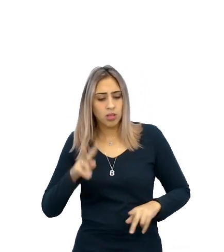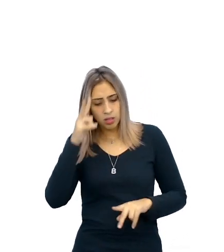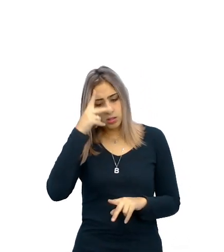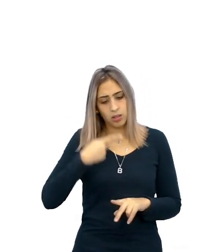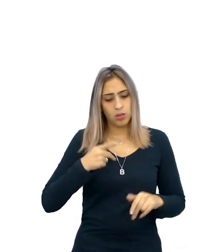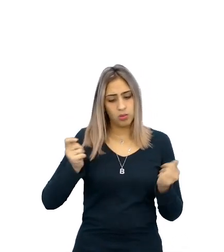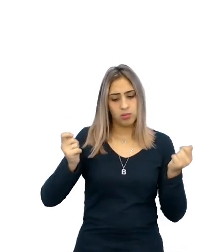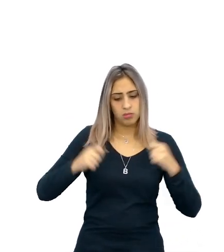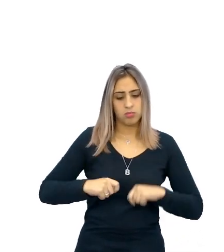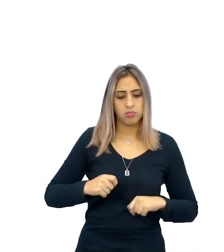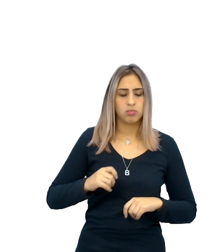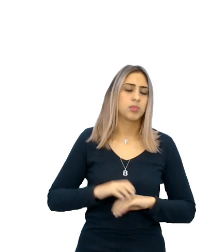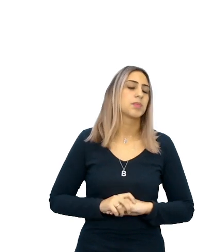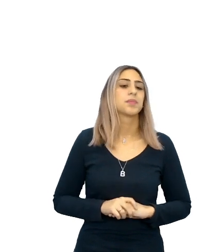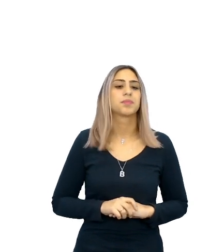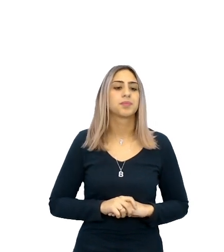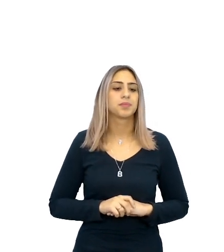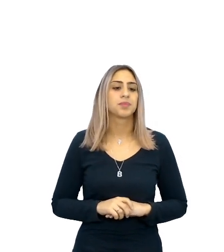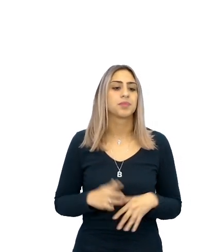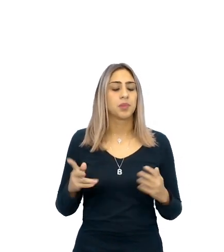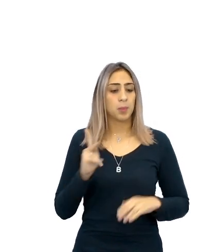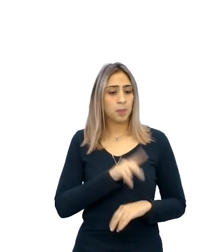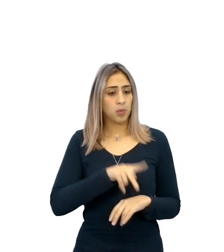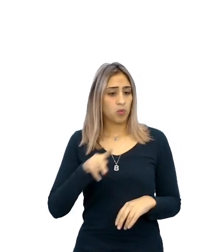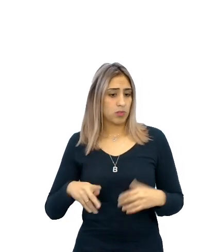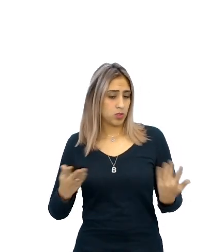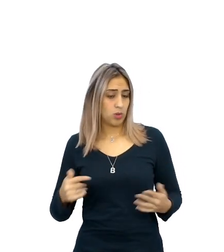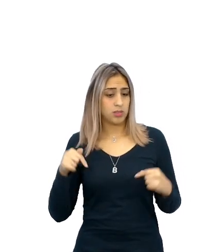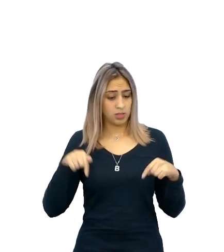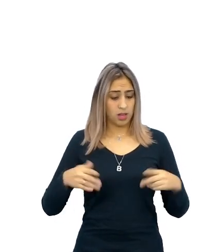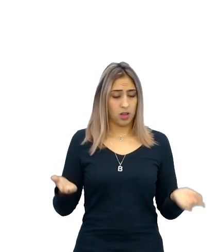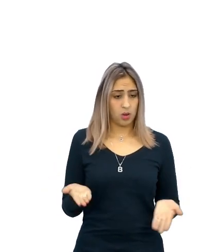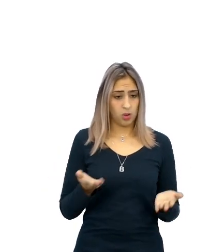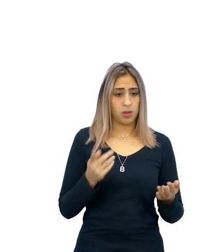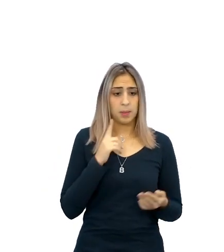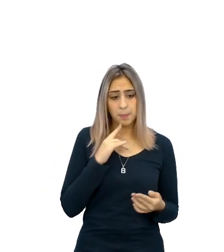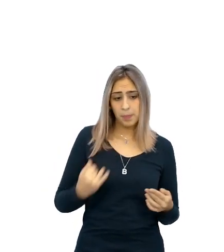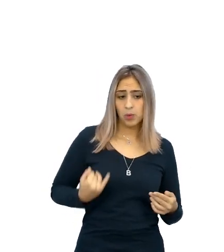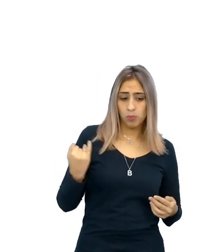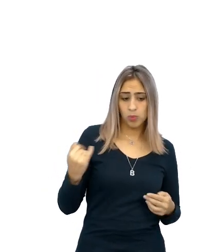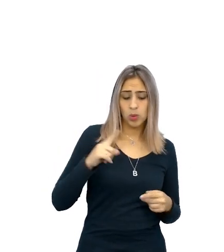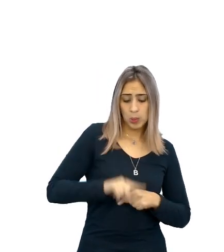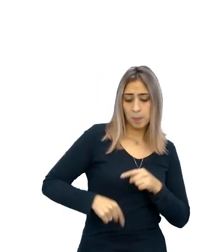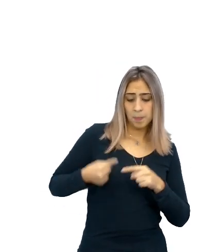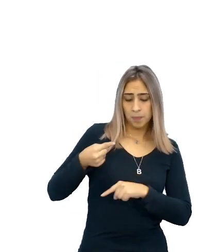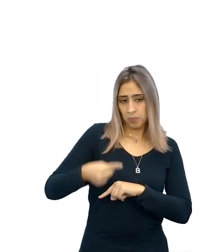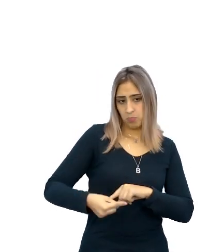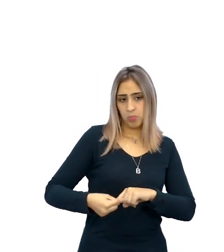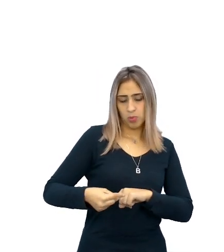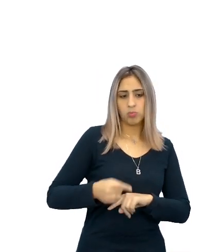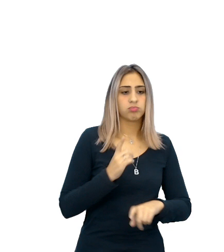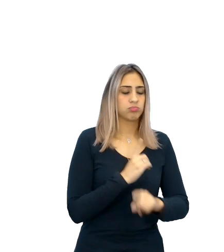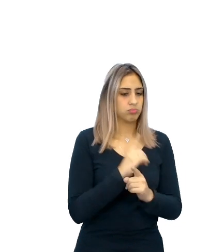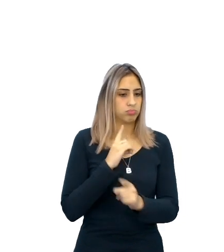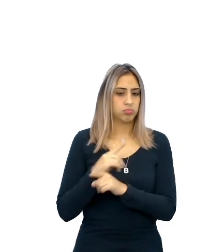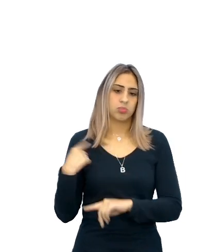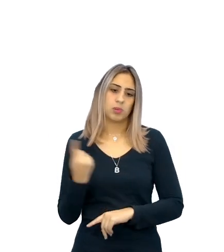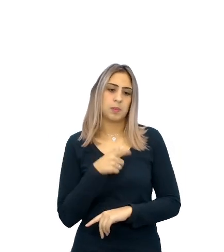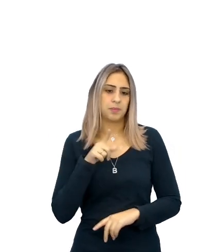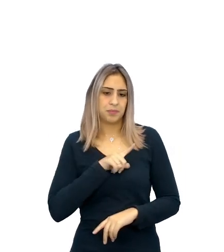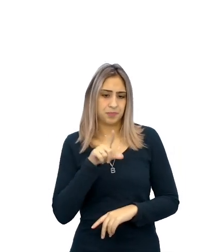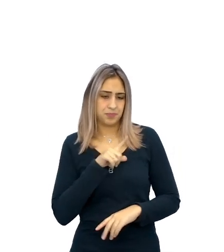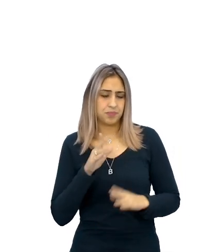e criticidade. Então, professores, aqui, né, fundamentando, e no próximo encontro que nós